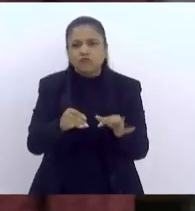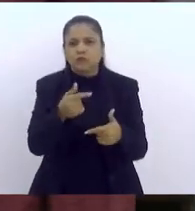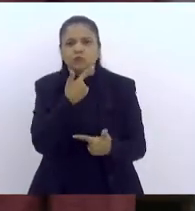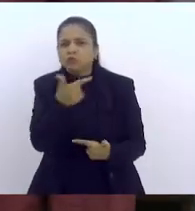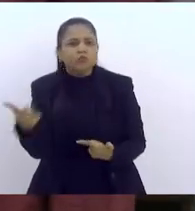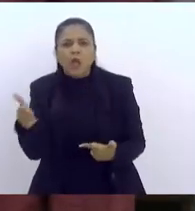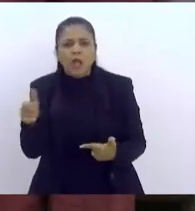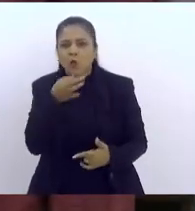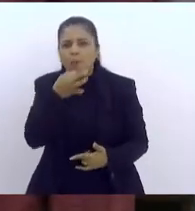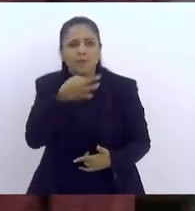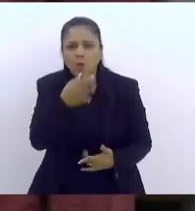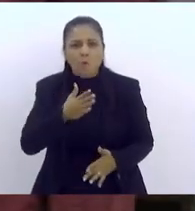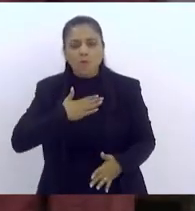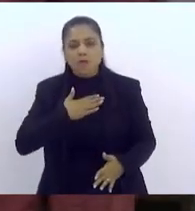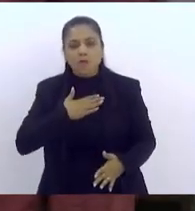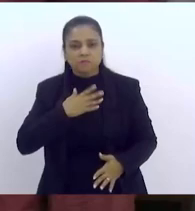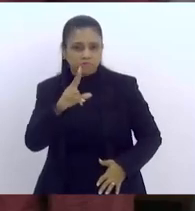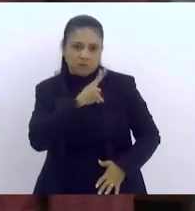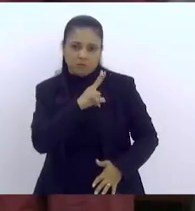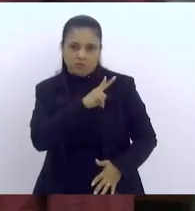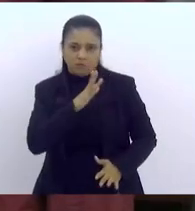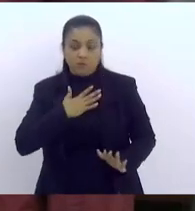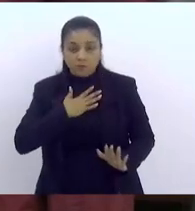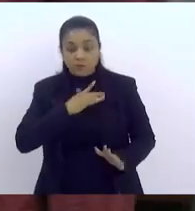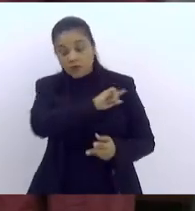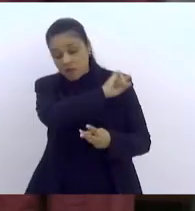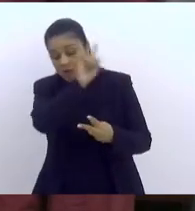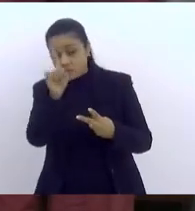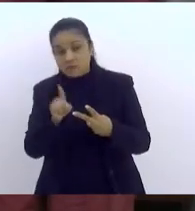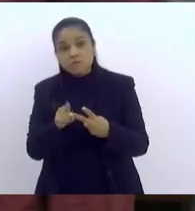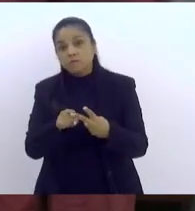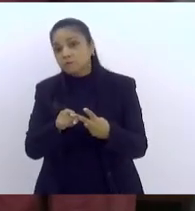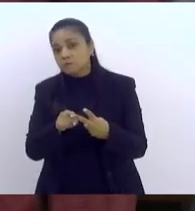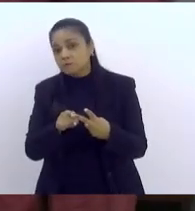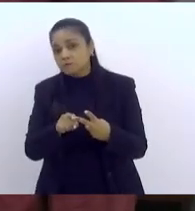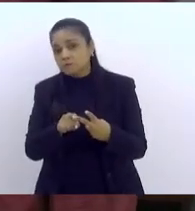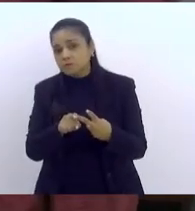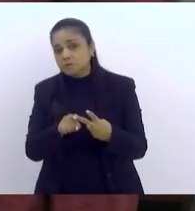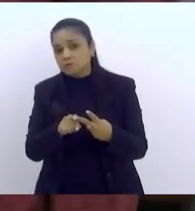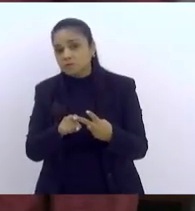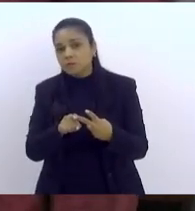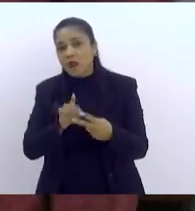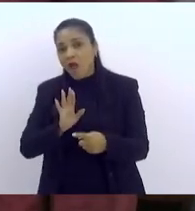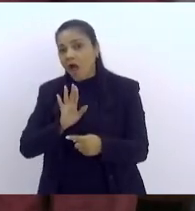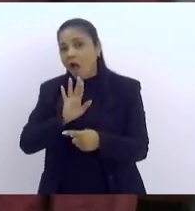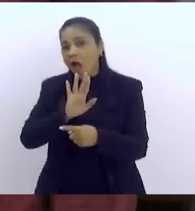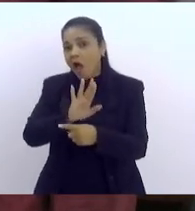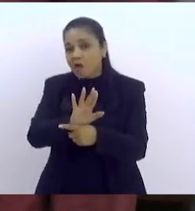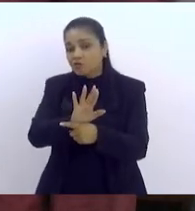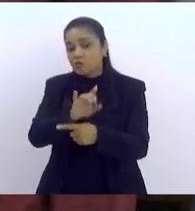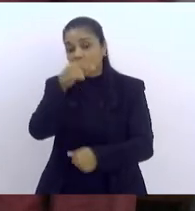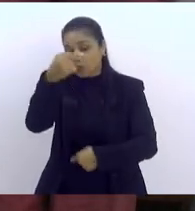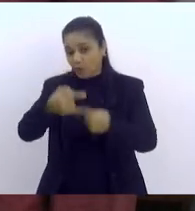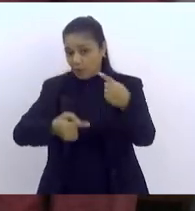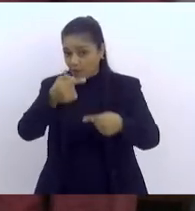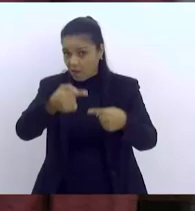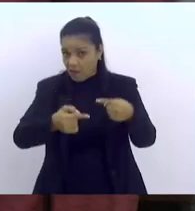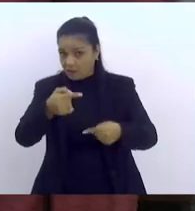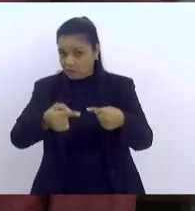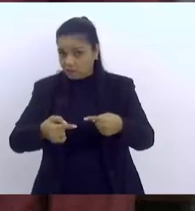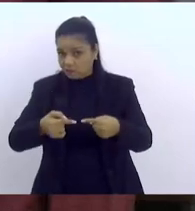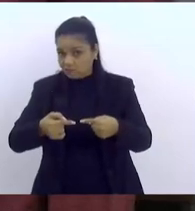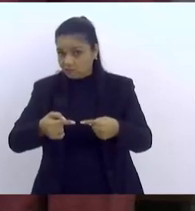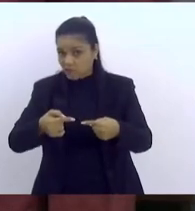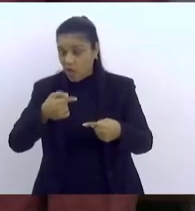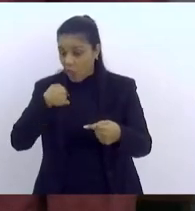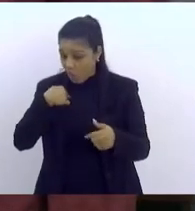opinião. Isso é a primeira coisa. A segunda coisa, que é para ajudar no debate, olha que